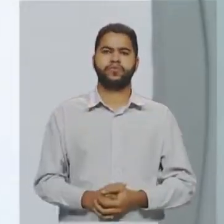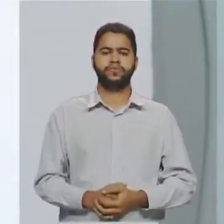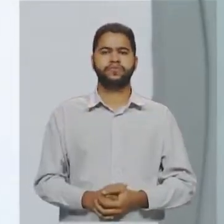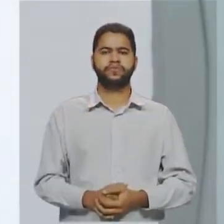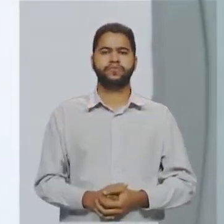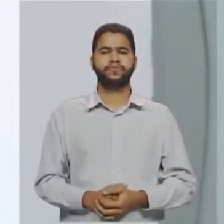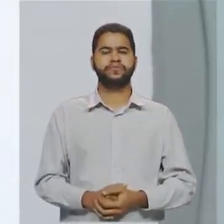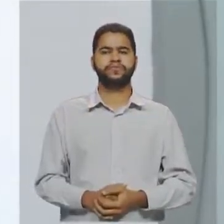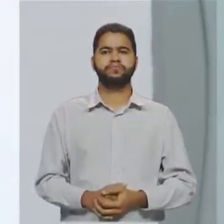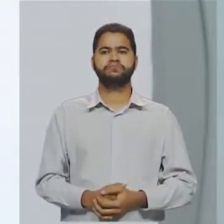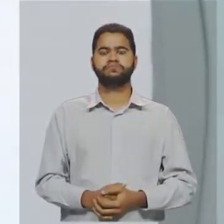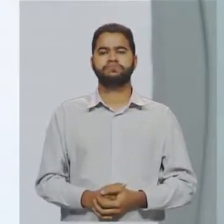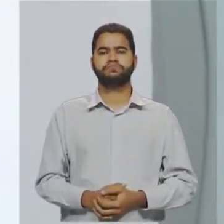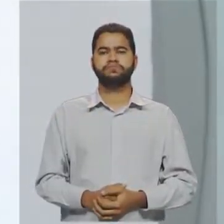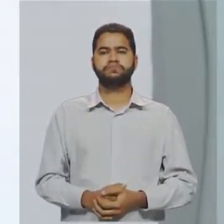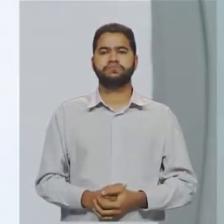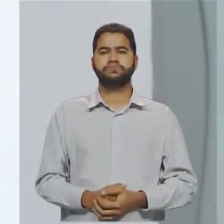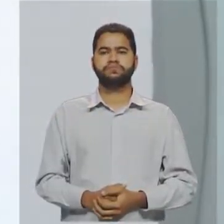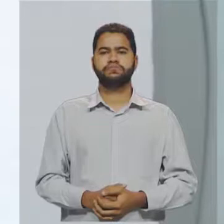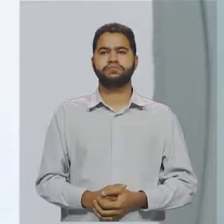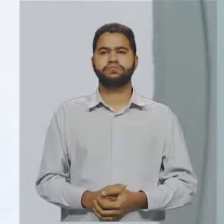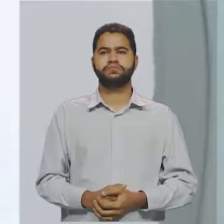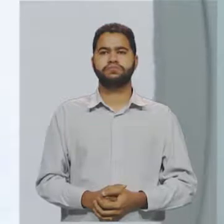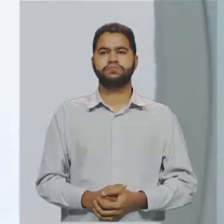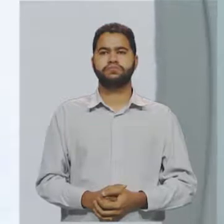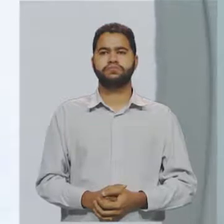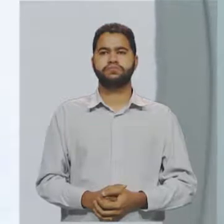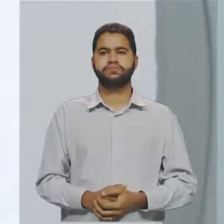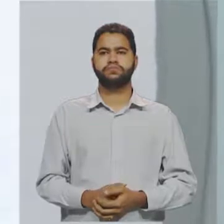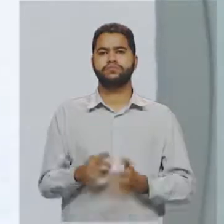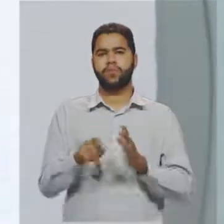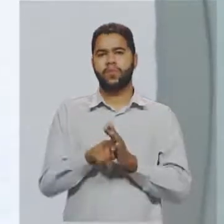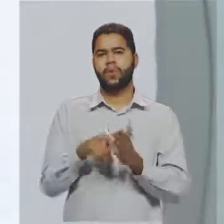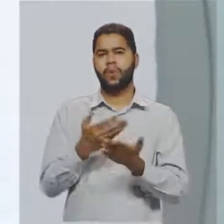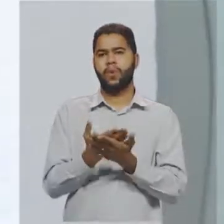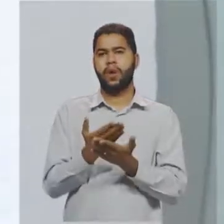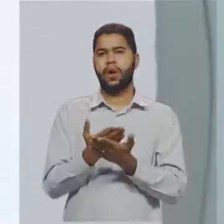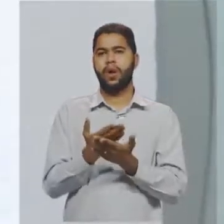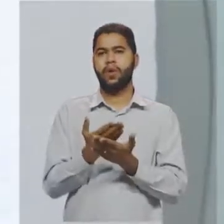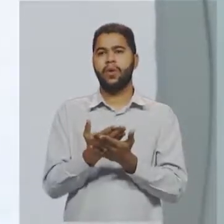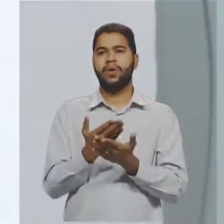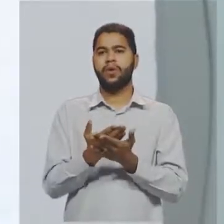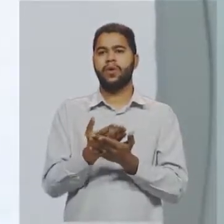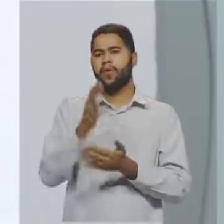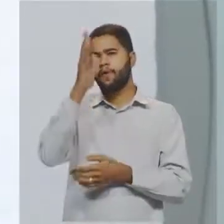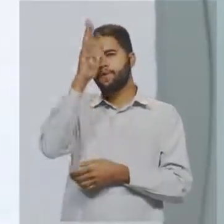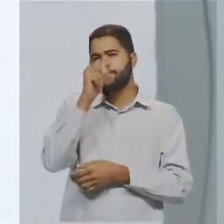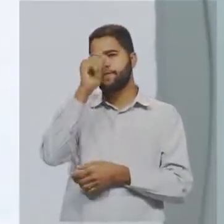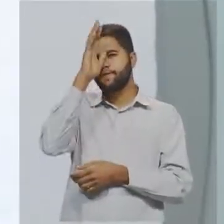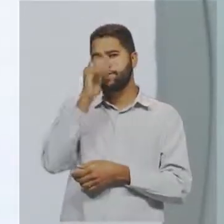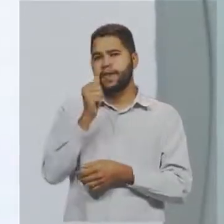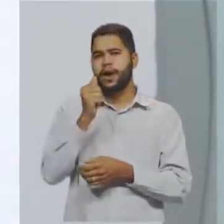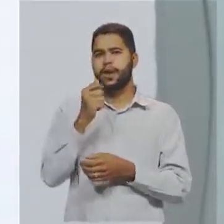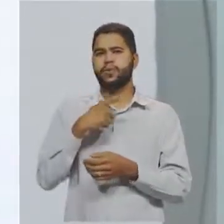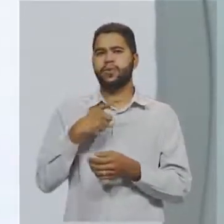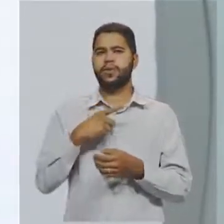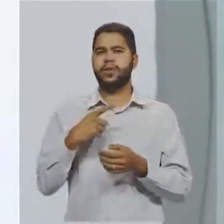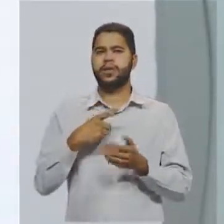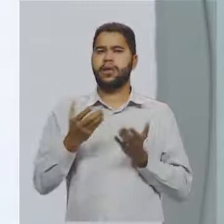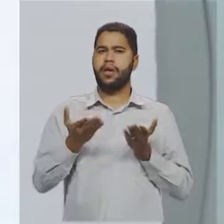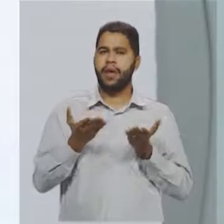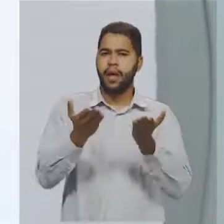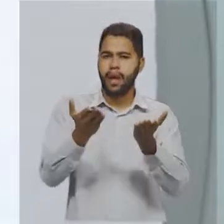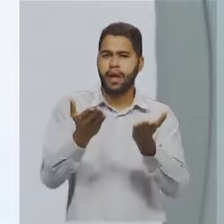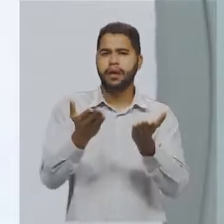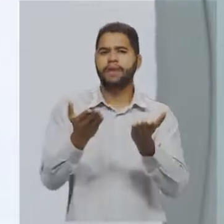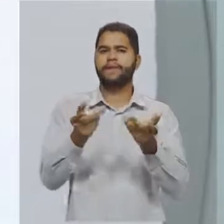Vamos colocar aqui, por exemplo, pegar lá da aula, o número de frangos assados que foram vendidos durante a